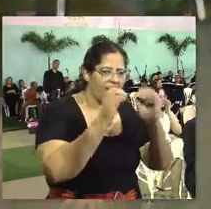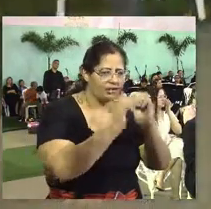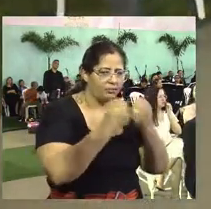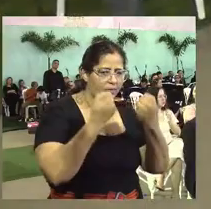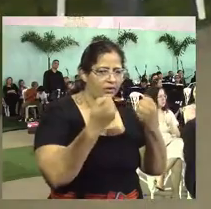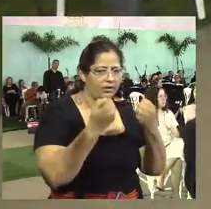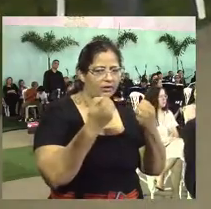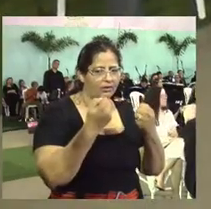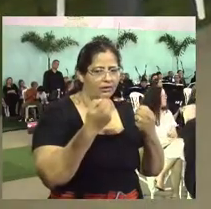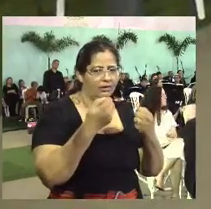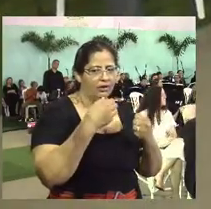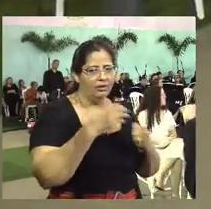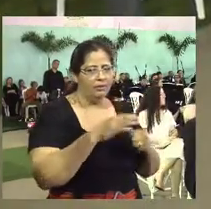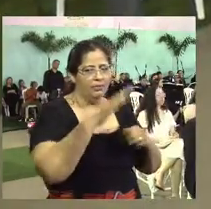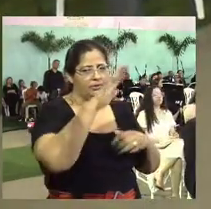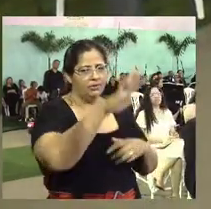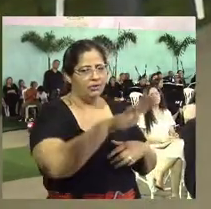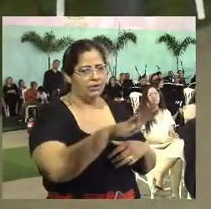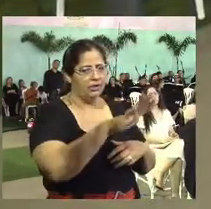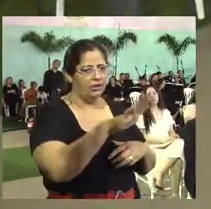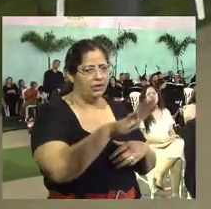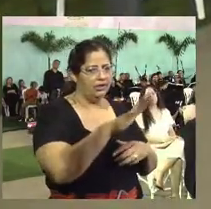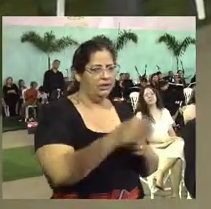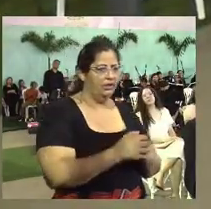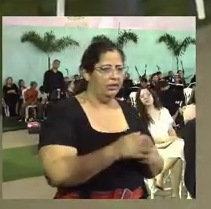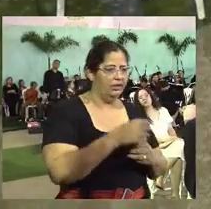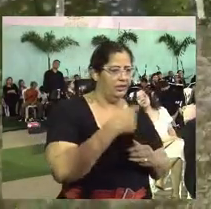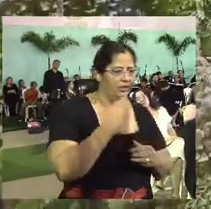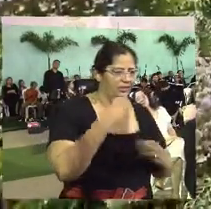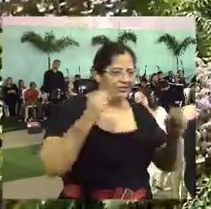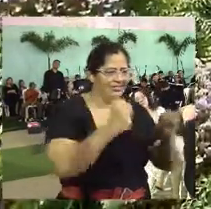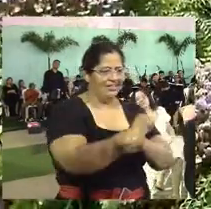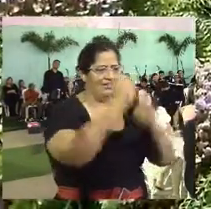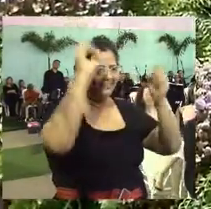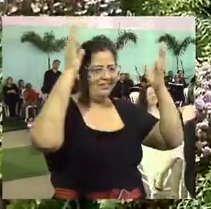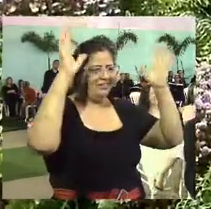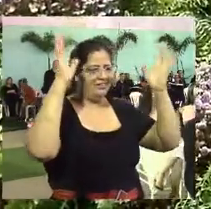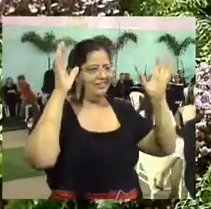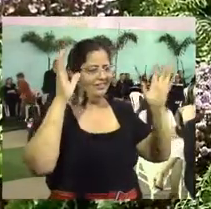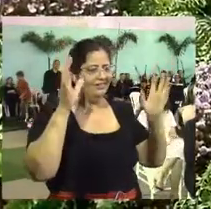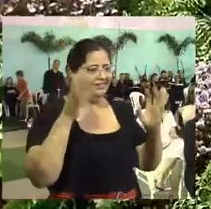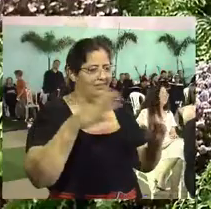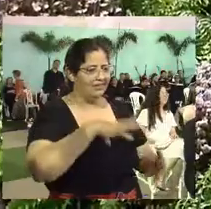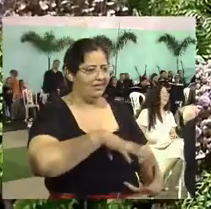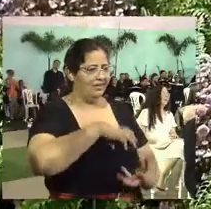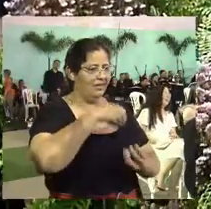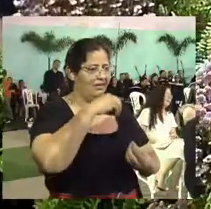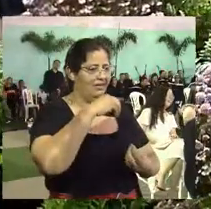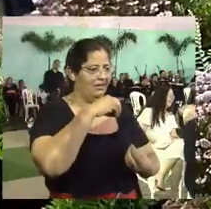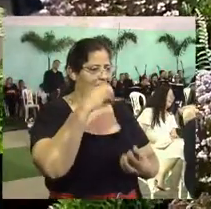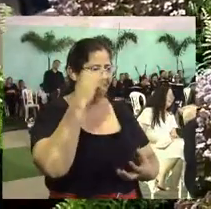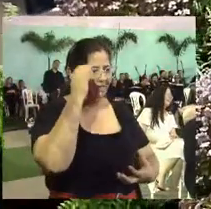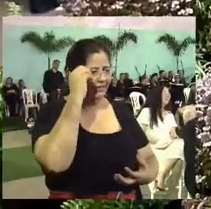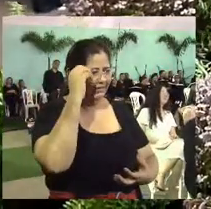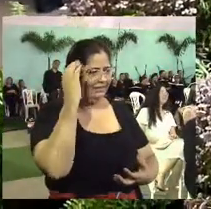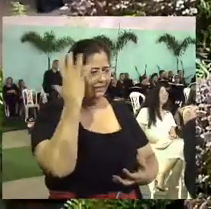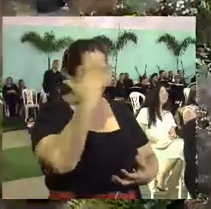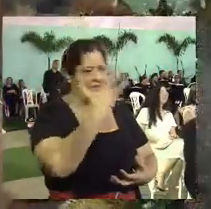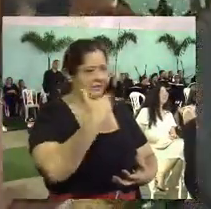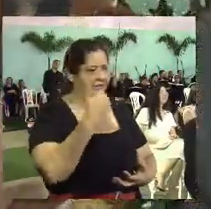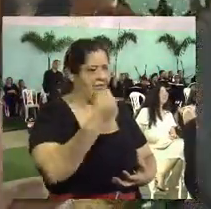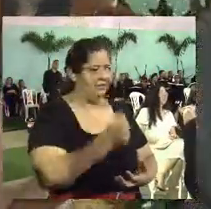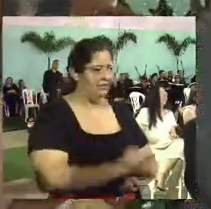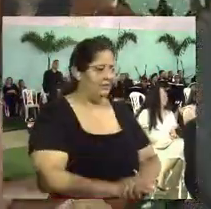pode colocar a minha para sentar por favor tá na mais um peixinho chegando vamos dar glória a Deus que tá chegando Olha coisa lindo os irmãos